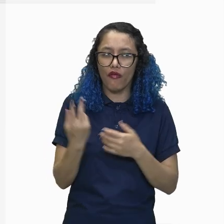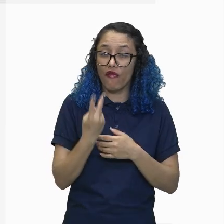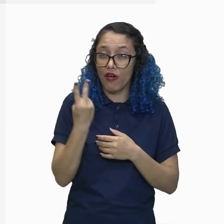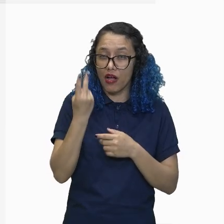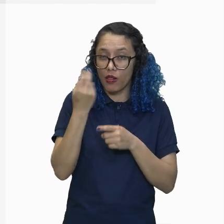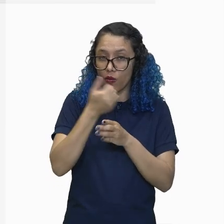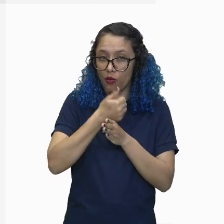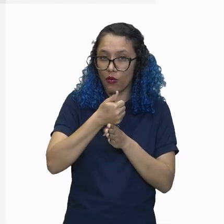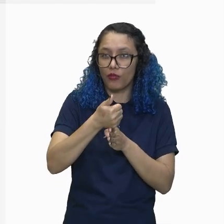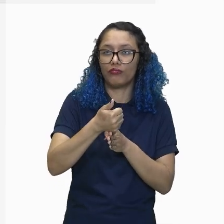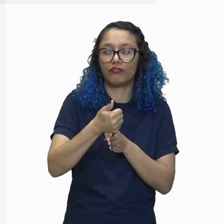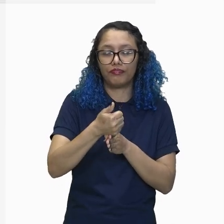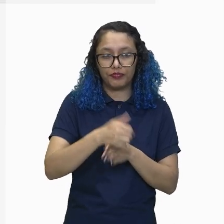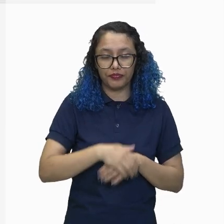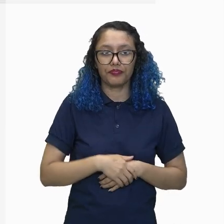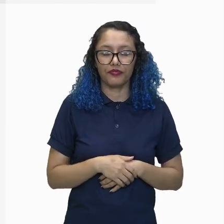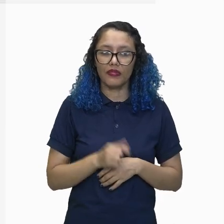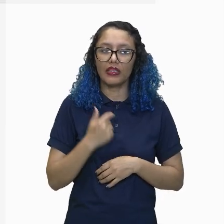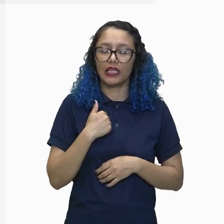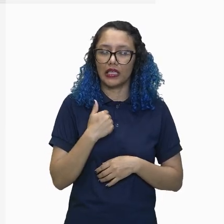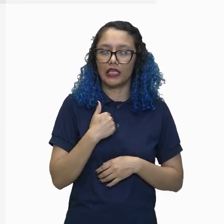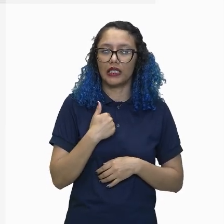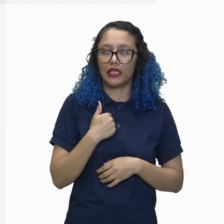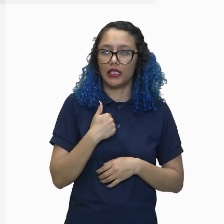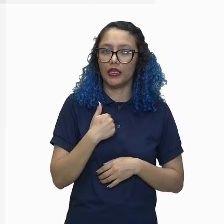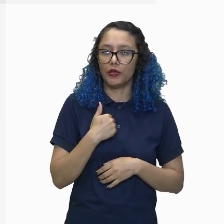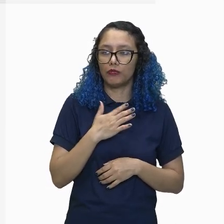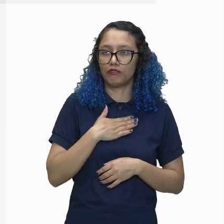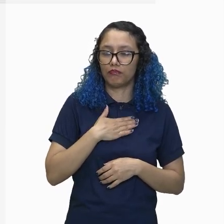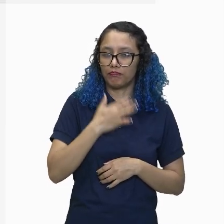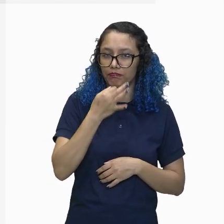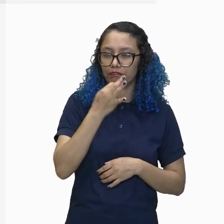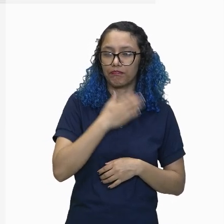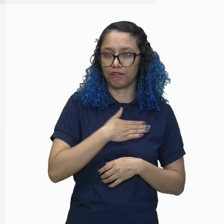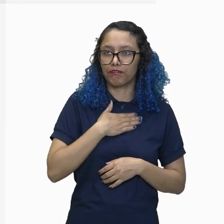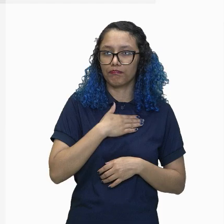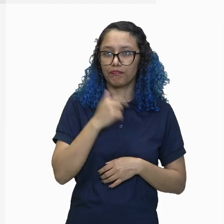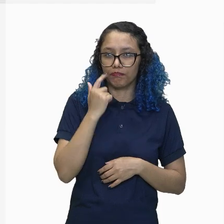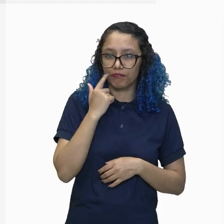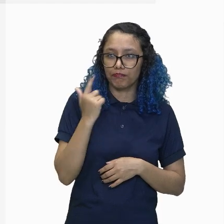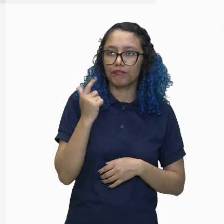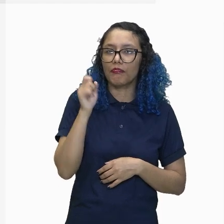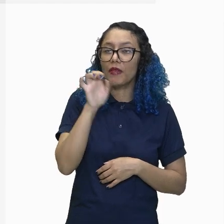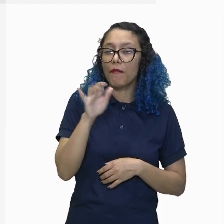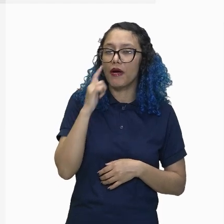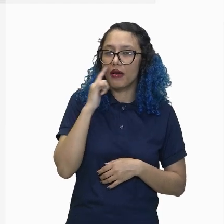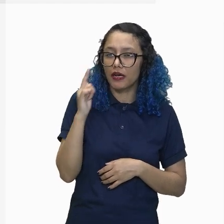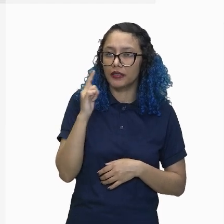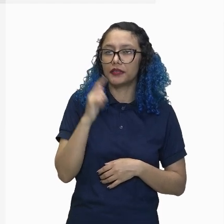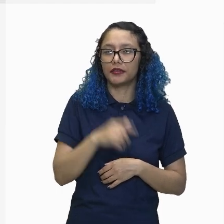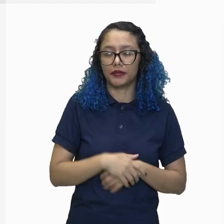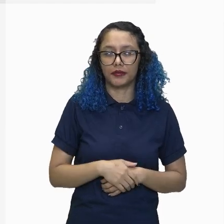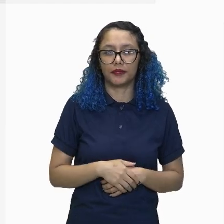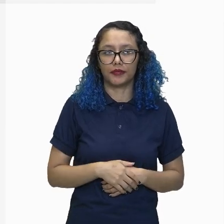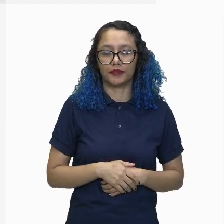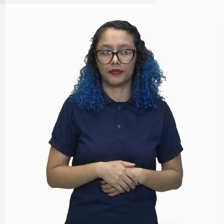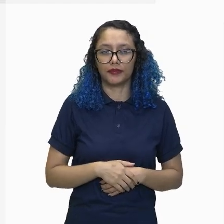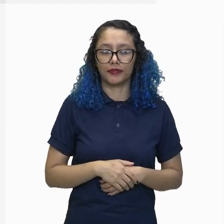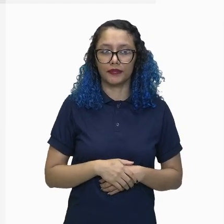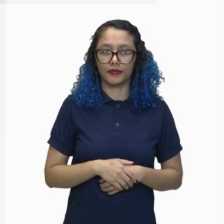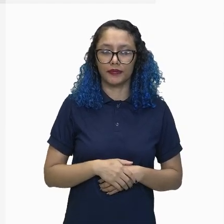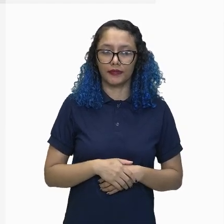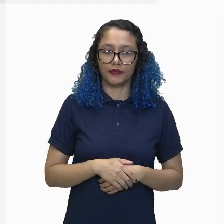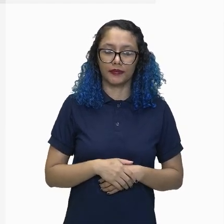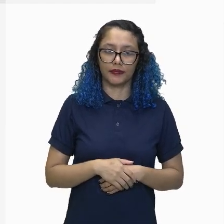valores morais. Eu, particularmente, eu gosto muito dessa imagem que vocês estão vendo aí, né?